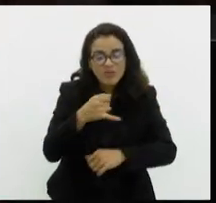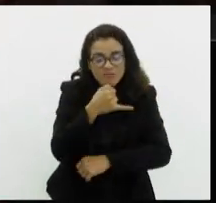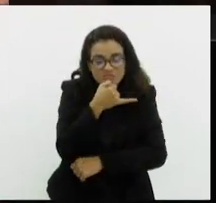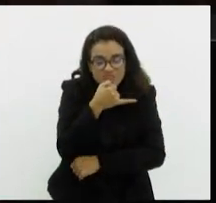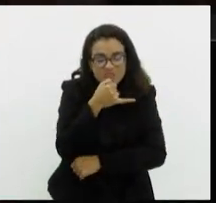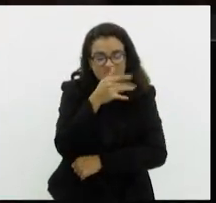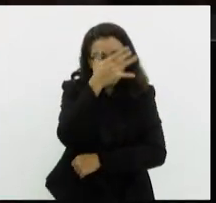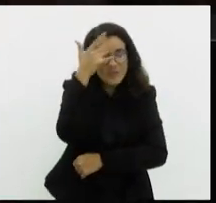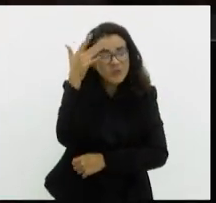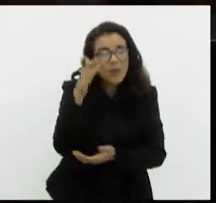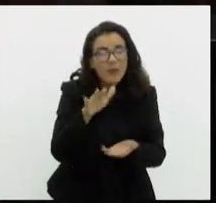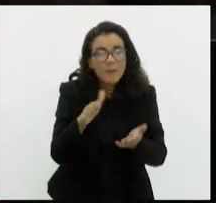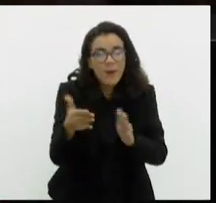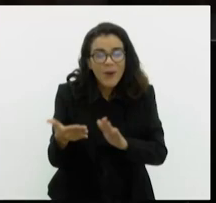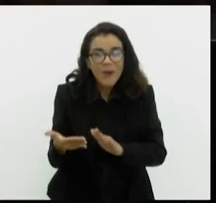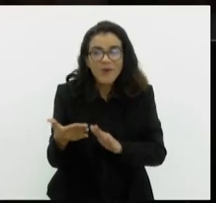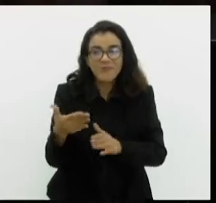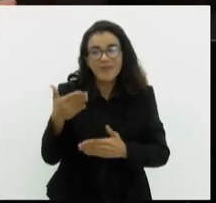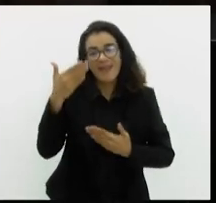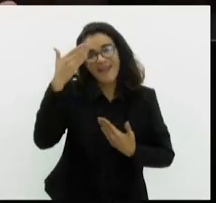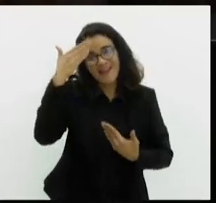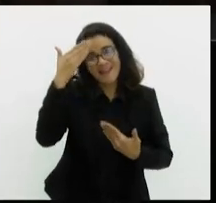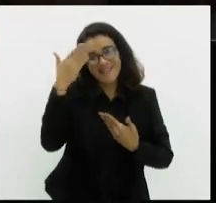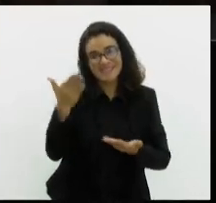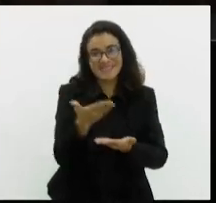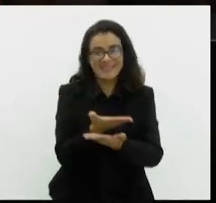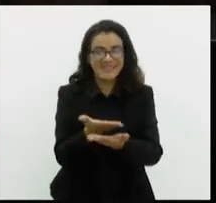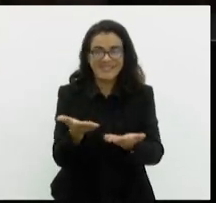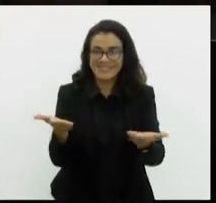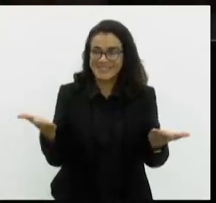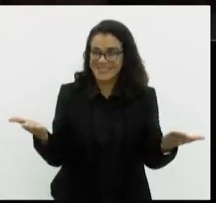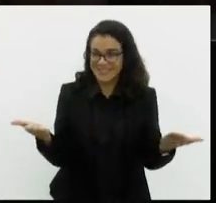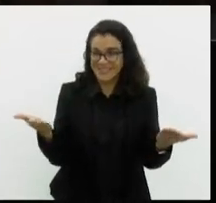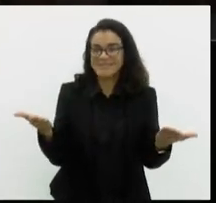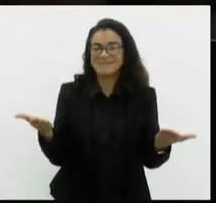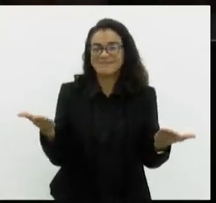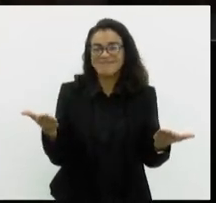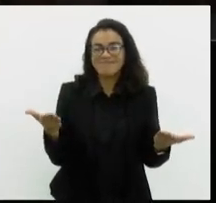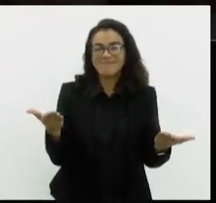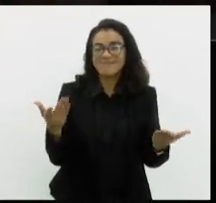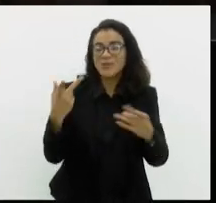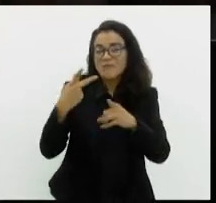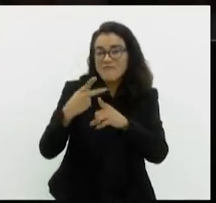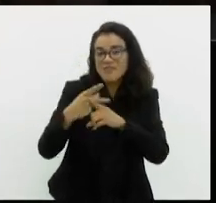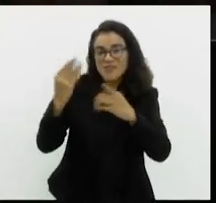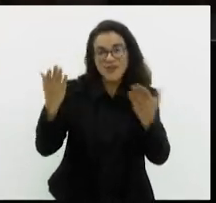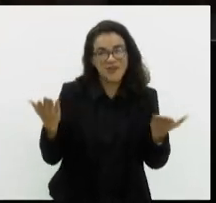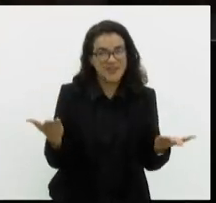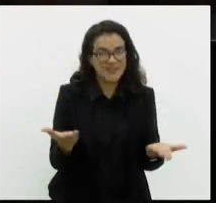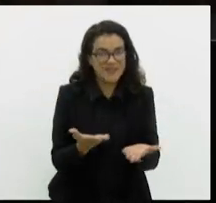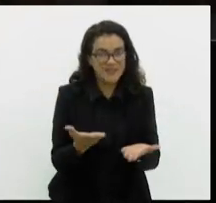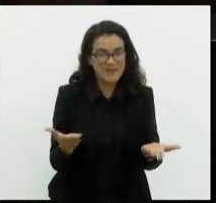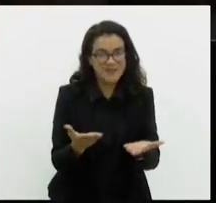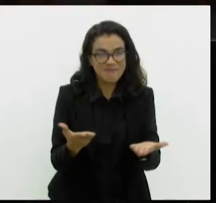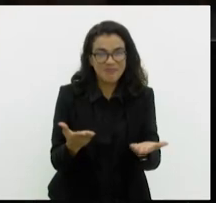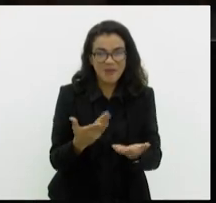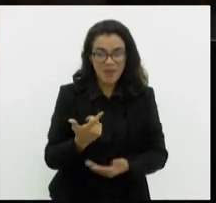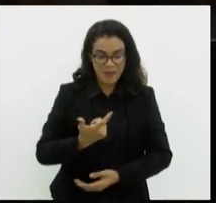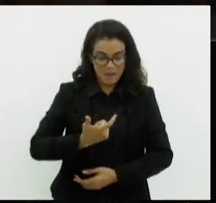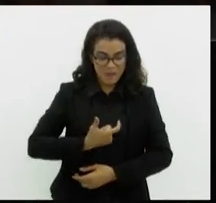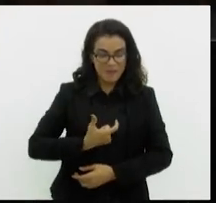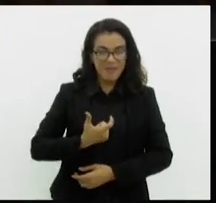muitos ganhos. E eu quero agradecer demais a vocês esses ganhos de hoje. Seja uma medalha